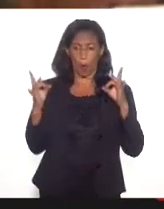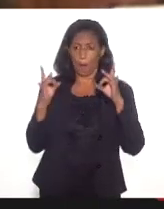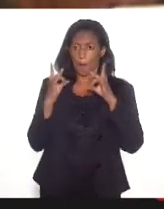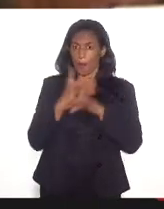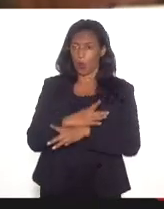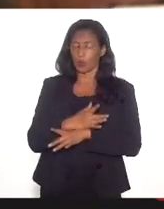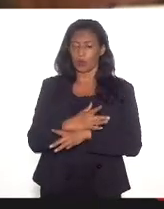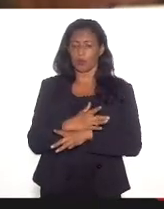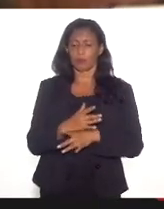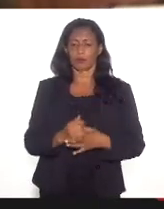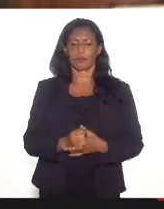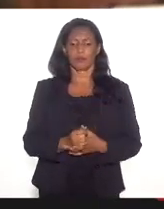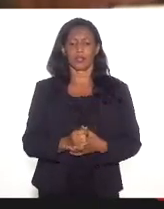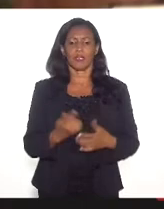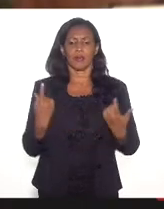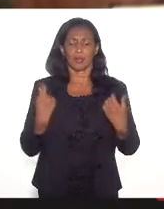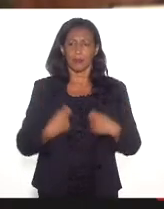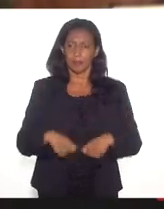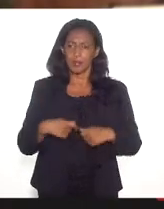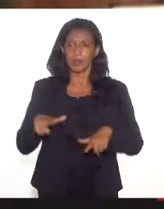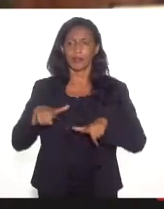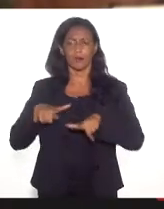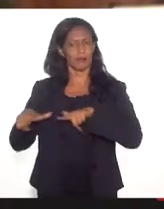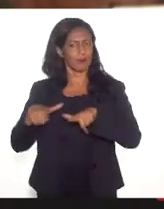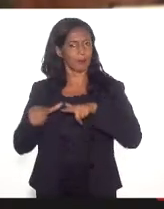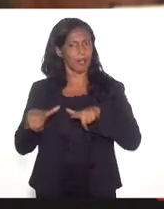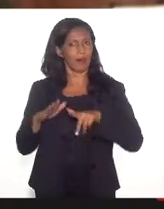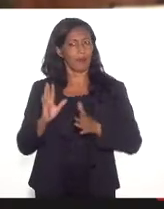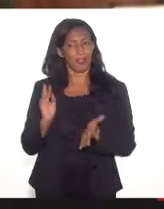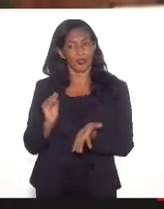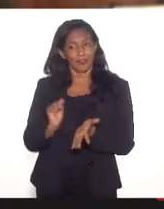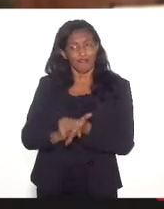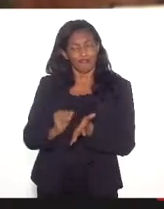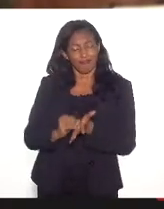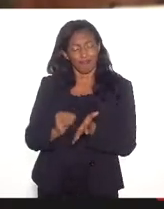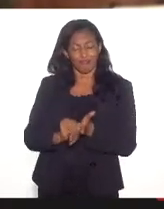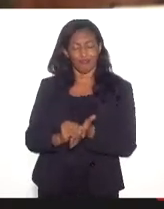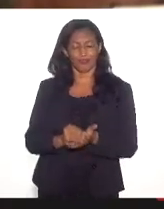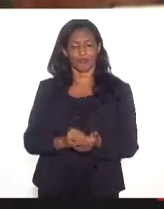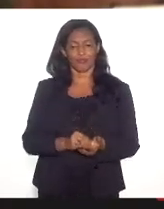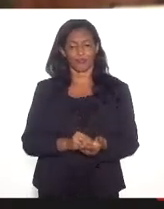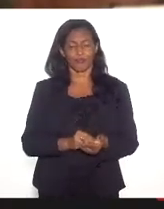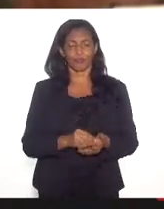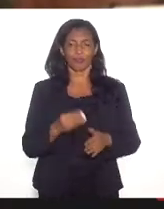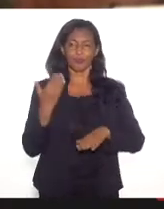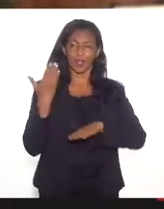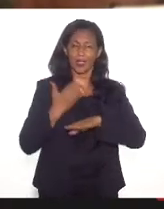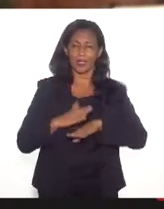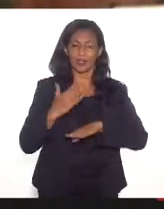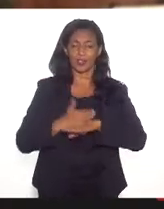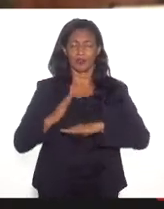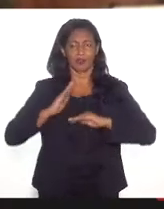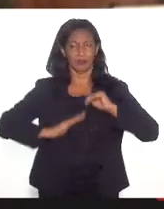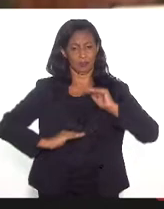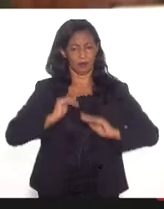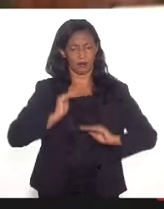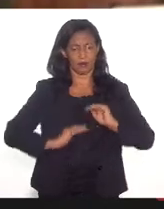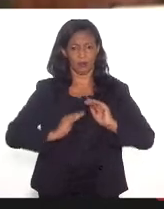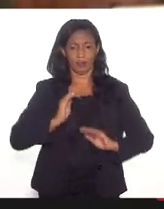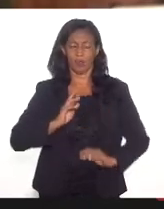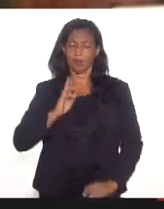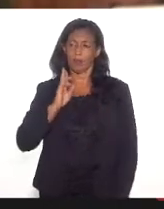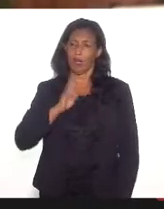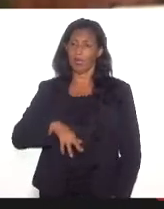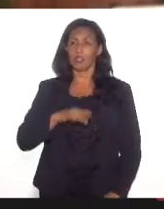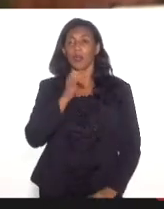assumir, precisam trabalhar, mas não estão em condições de assumir atividades profissionais em razão,